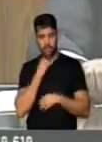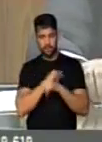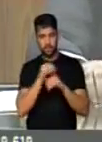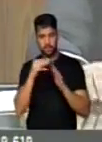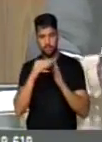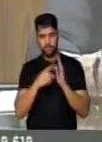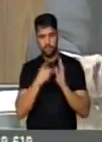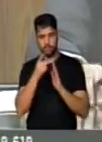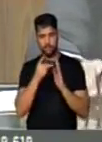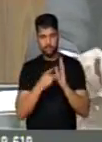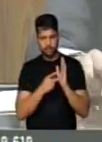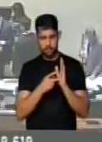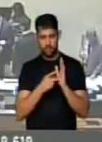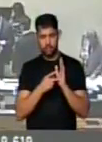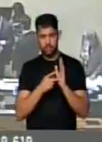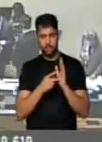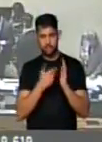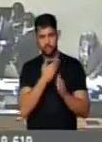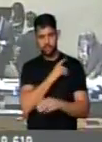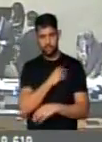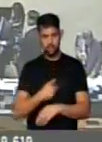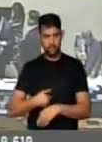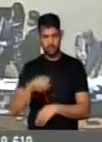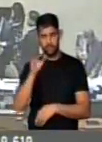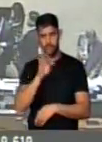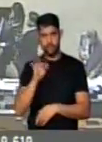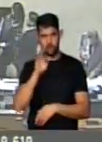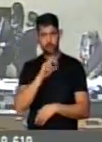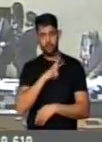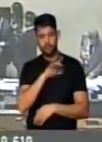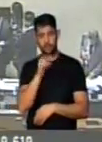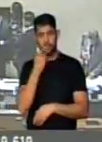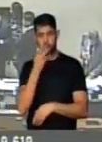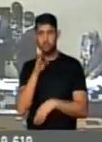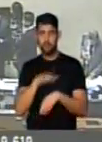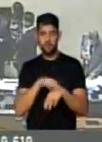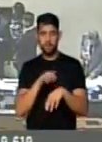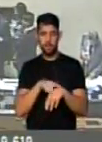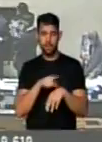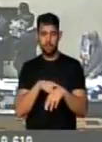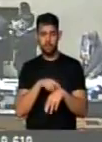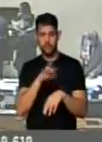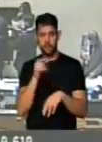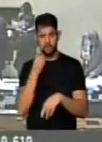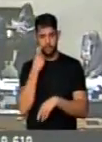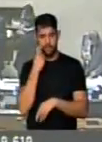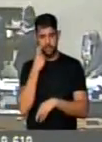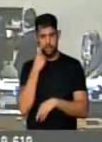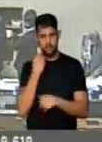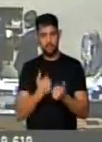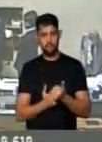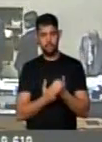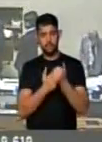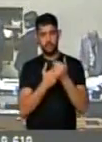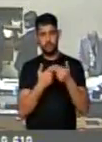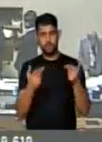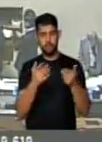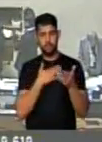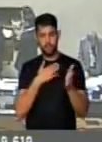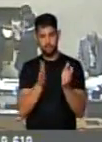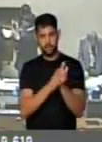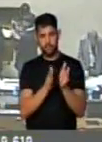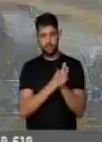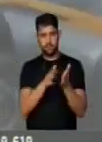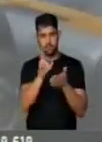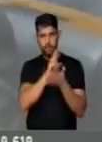essa medida provisória do governo federal, ela vem em bom momento, ela visa contribuir. Eu queria